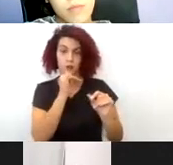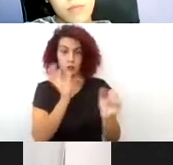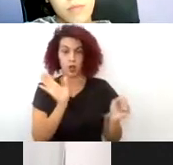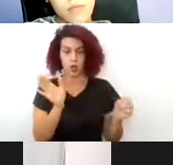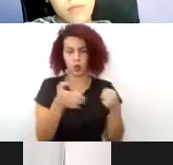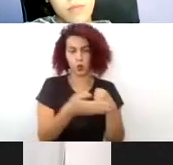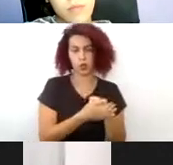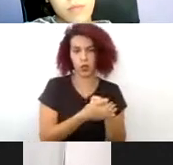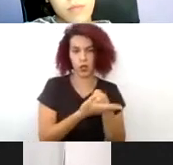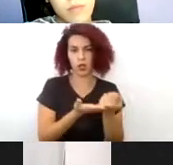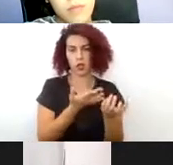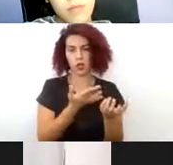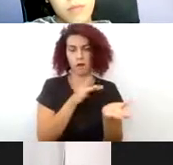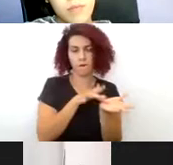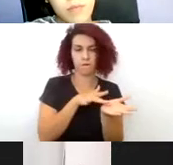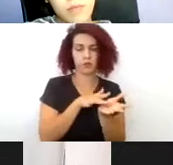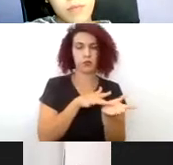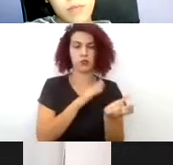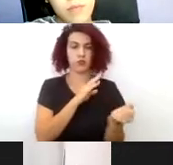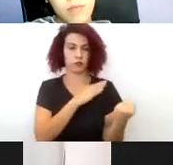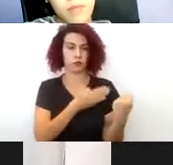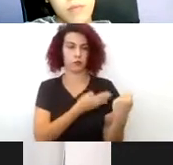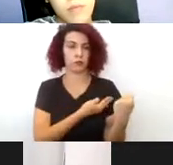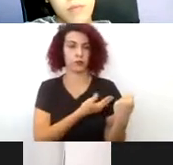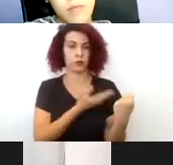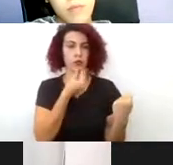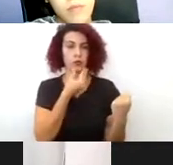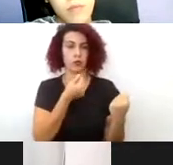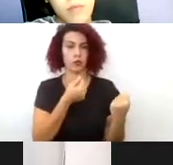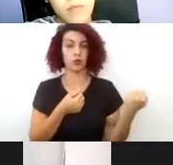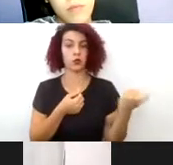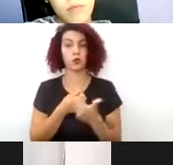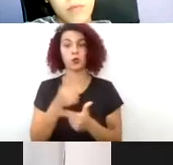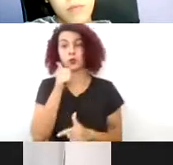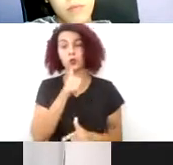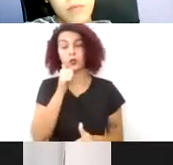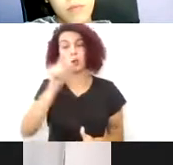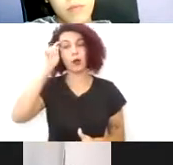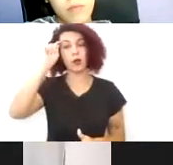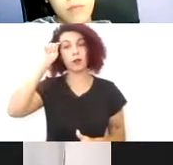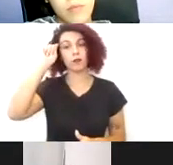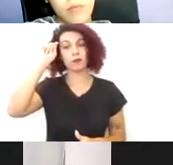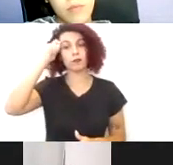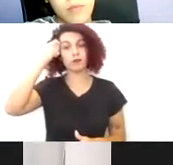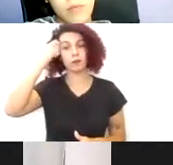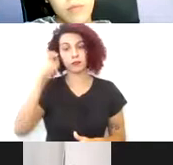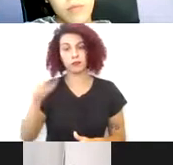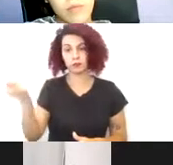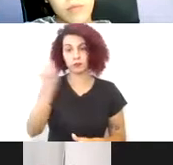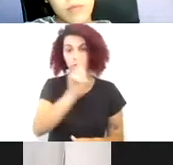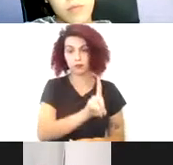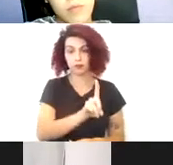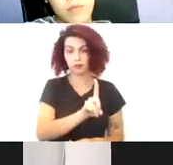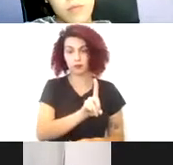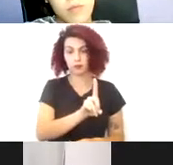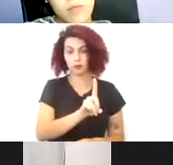fortalecer uma estrutura de patriarcado do que você conseguir trazer uma mulher preta para essa cena porque você não tem respaldo biológico você